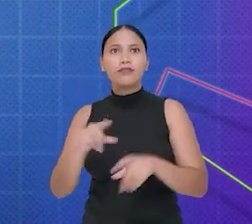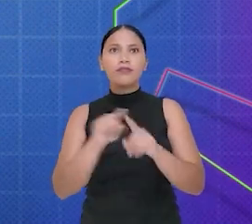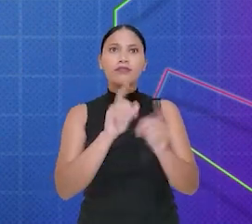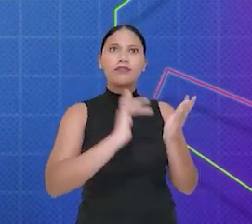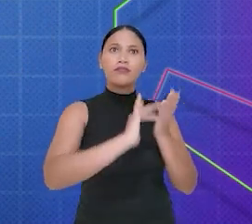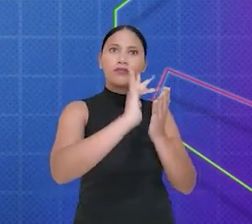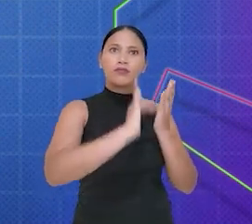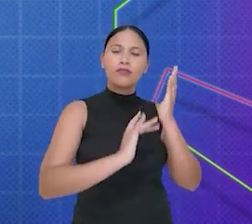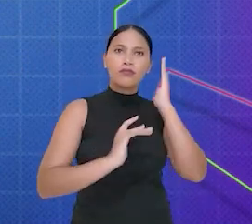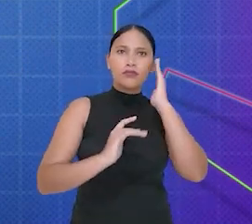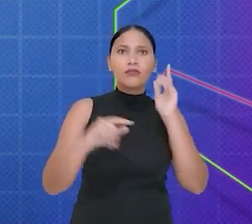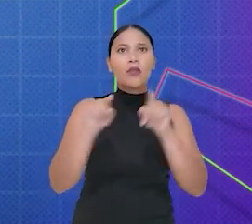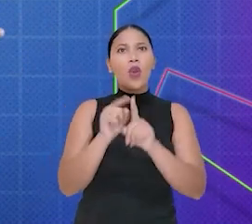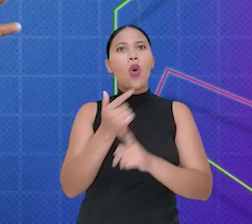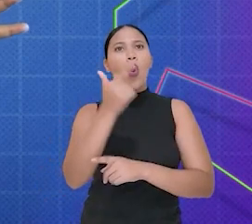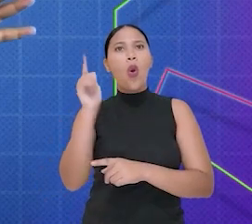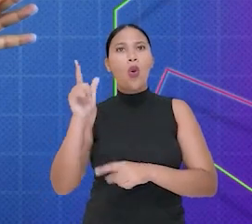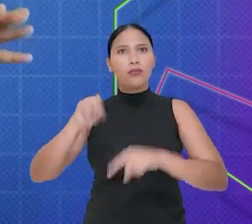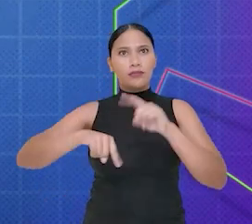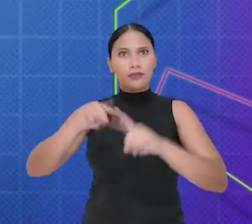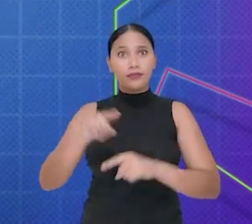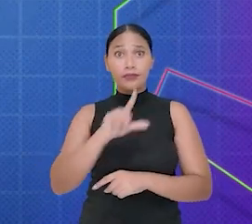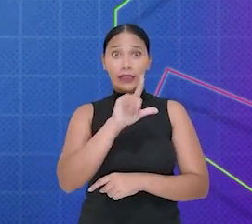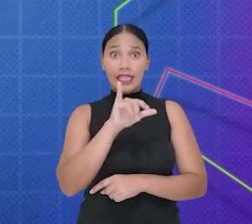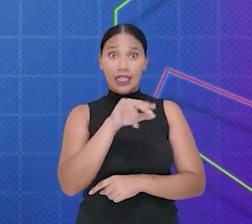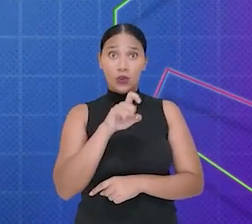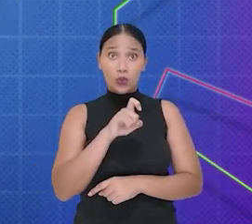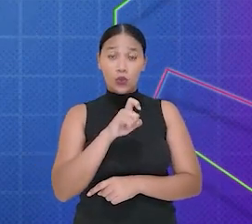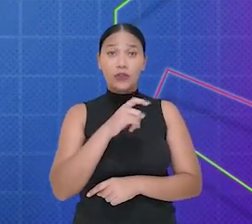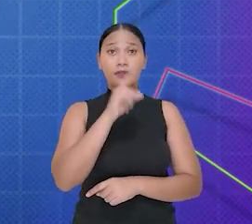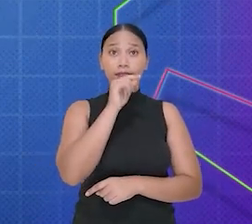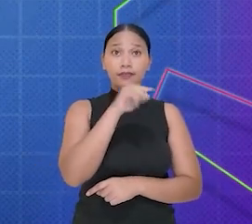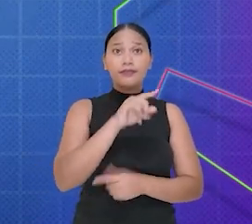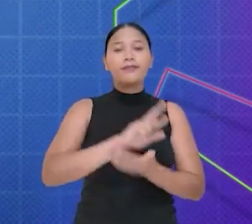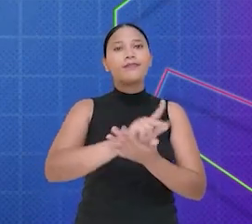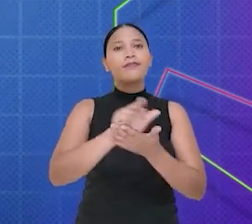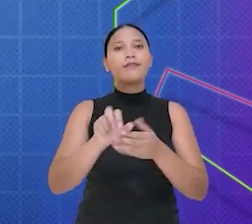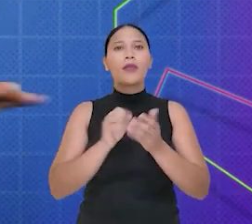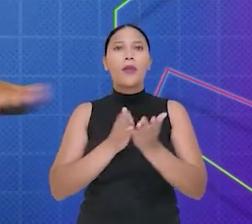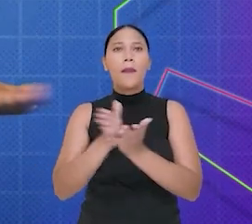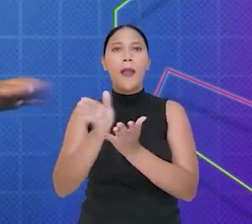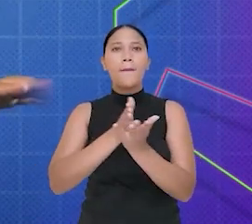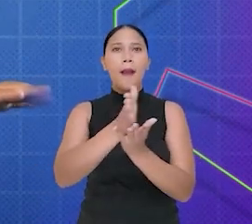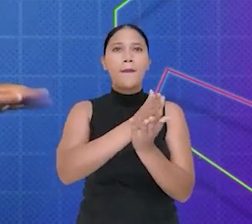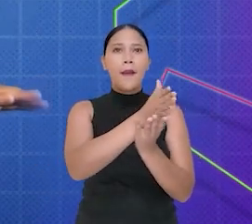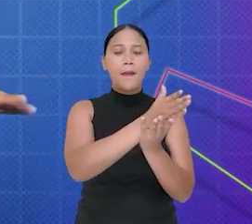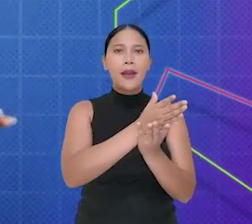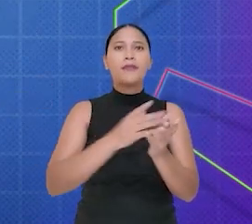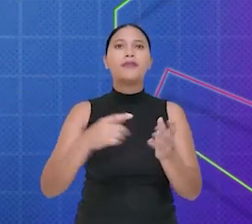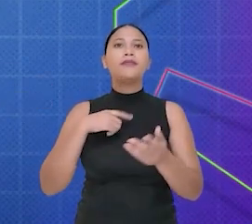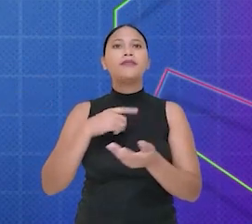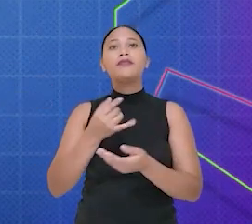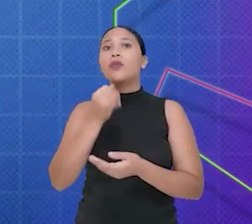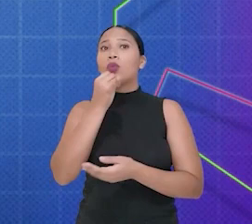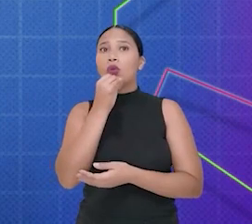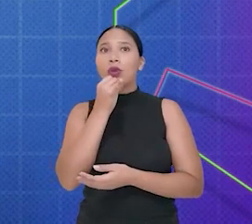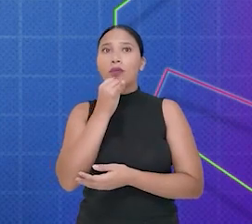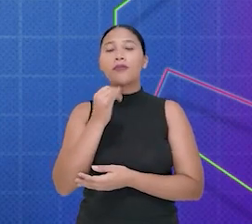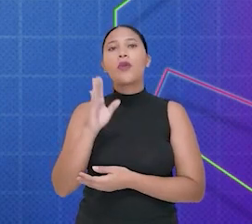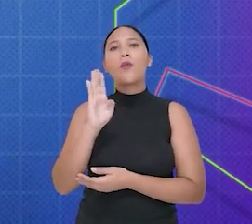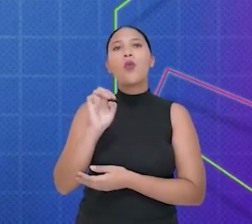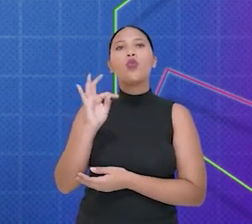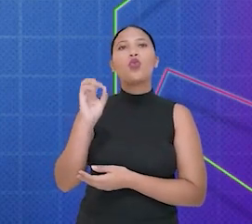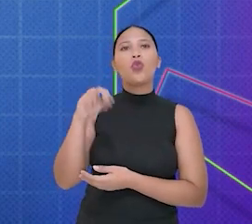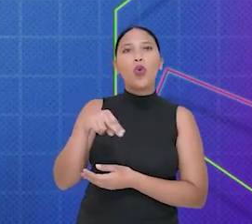embarcados, smartphones e outros dispositivos. O Linux é distribuído em várias distribuições, distros diferentes